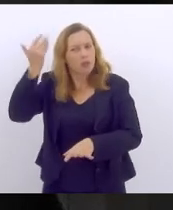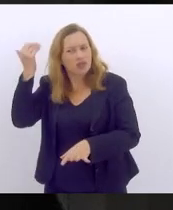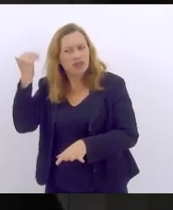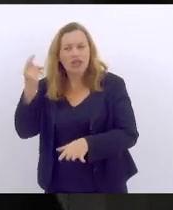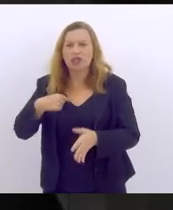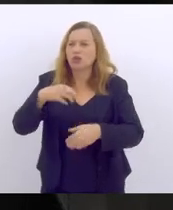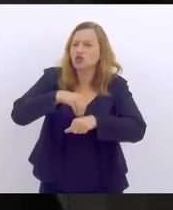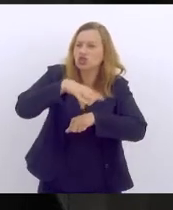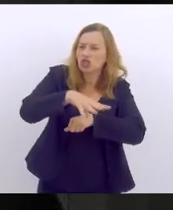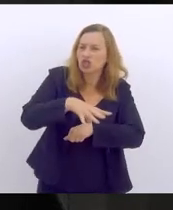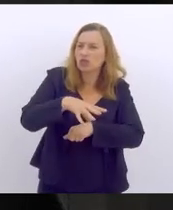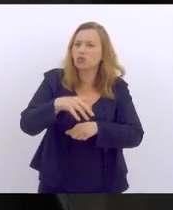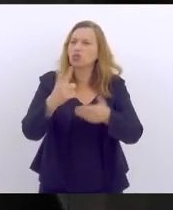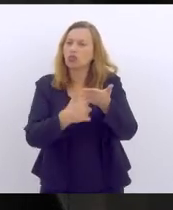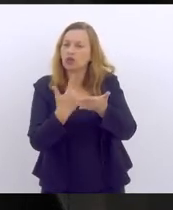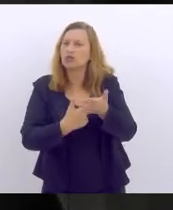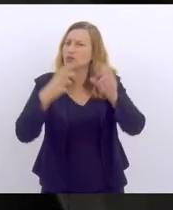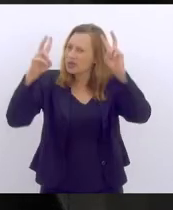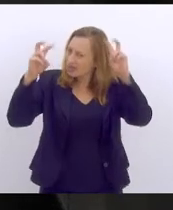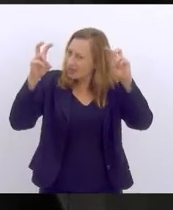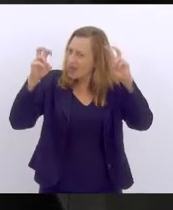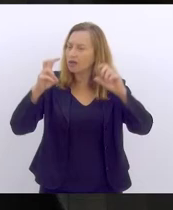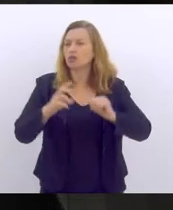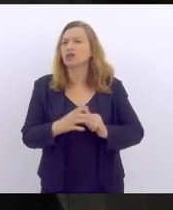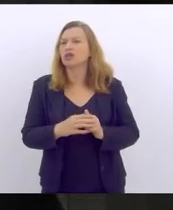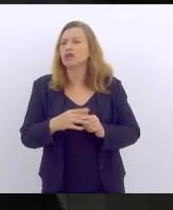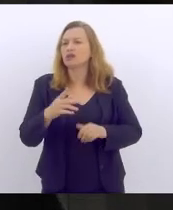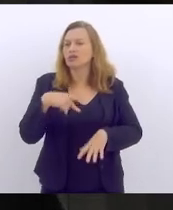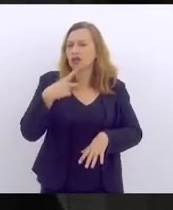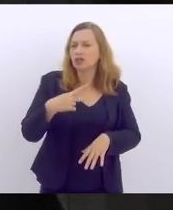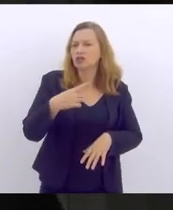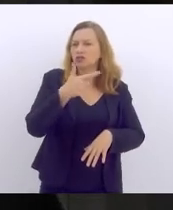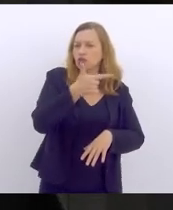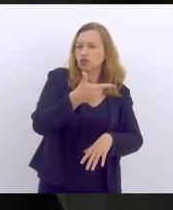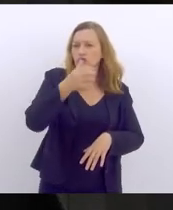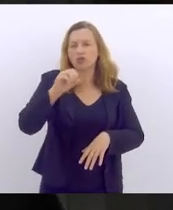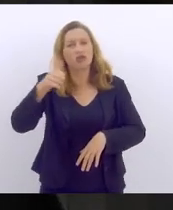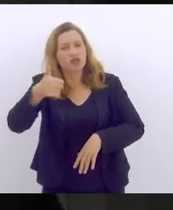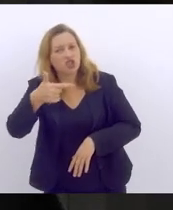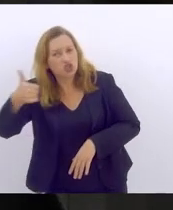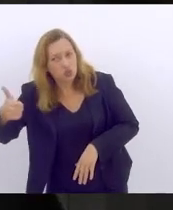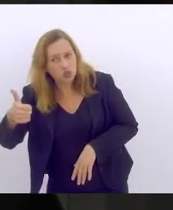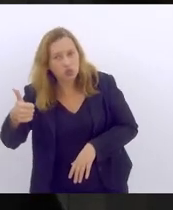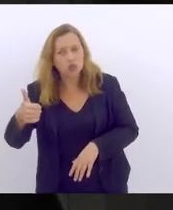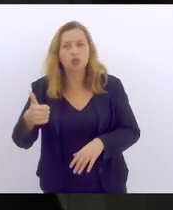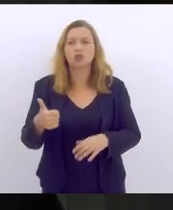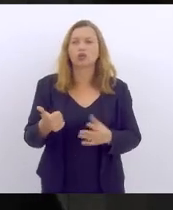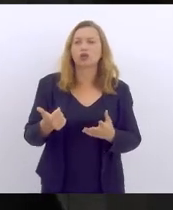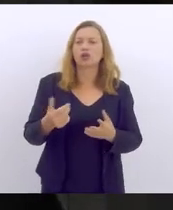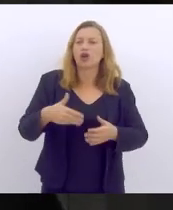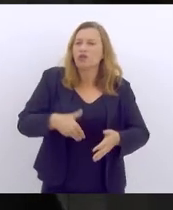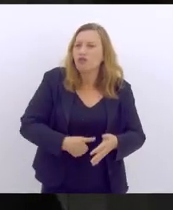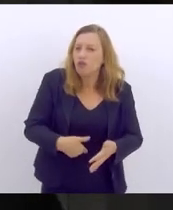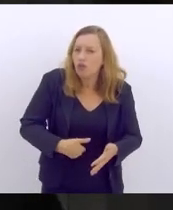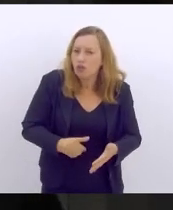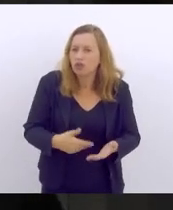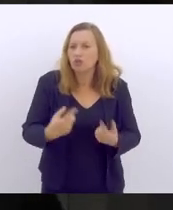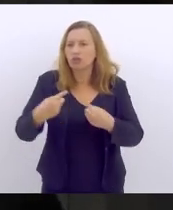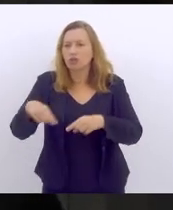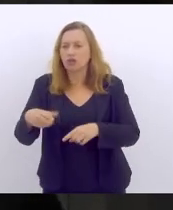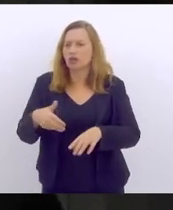indiquei um livro sobre esse tema um livro um livro publicado em 2021 intitulado da fome a fome